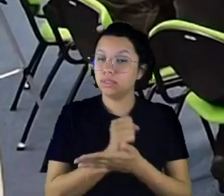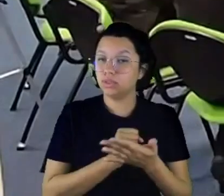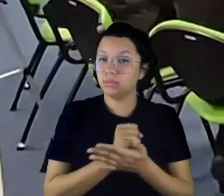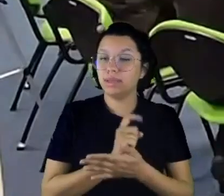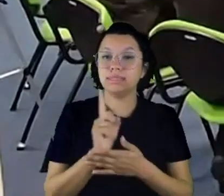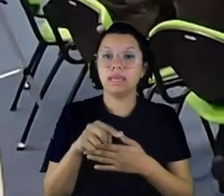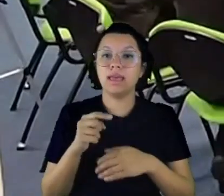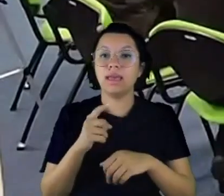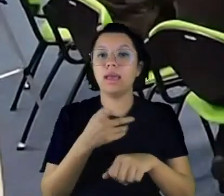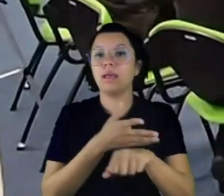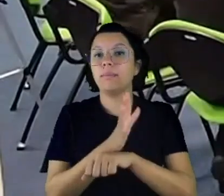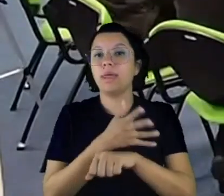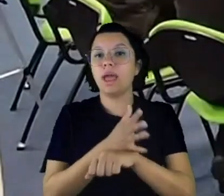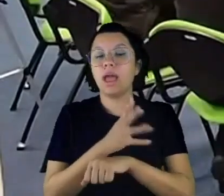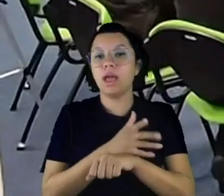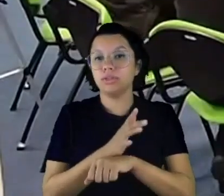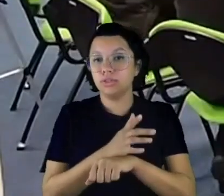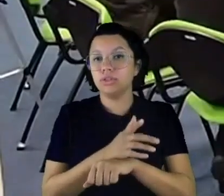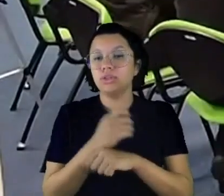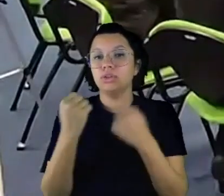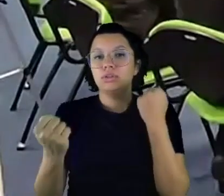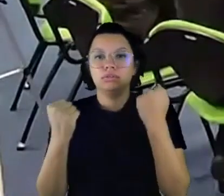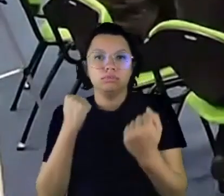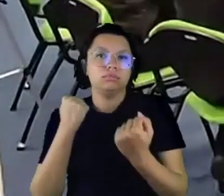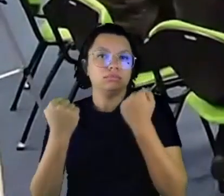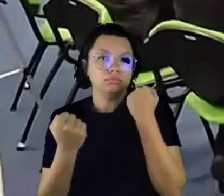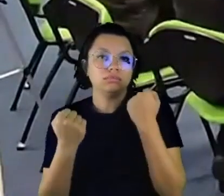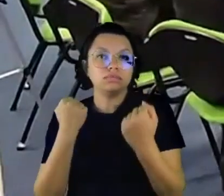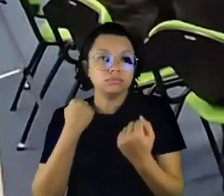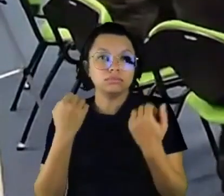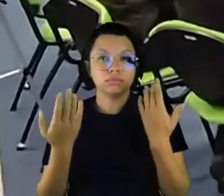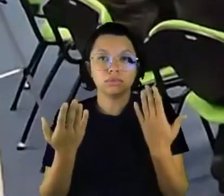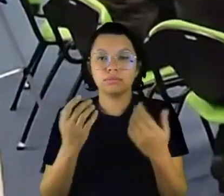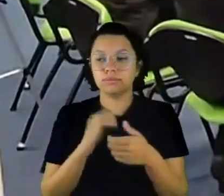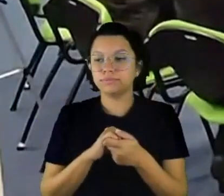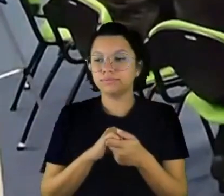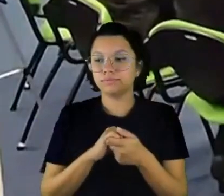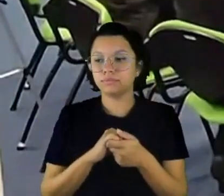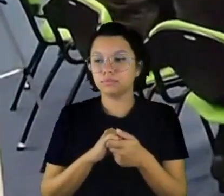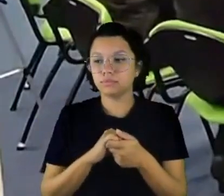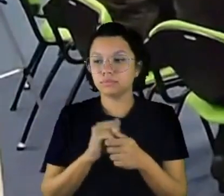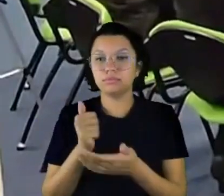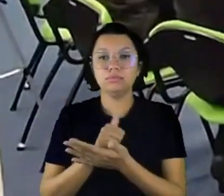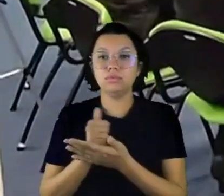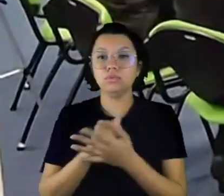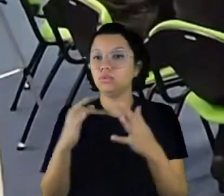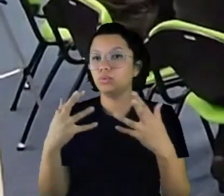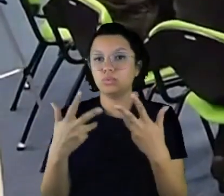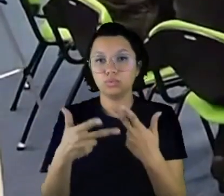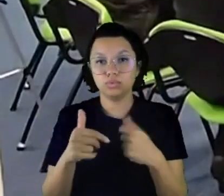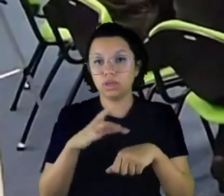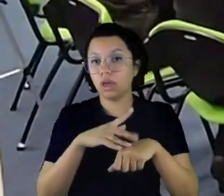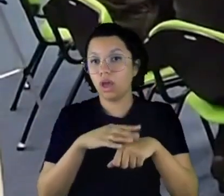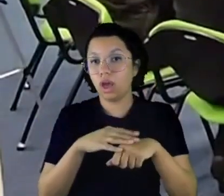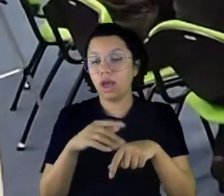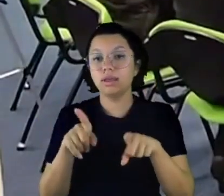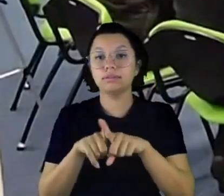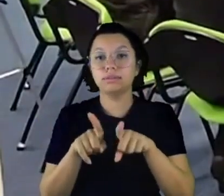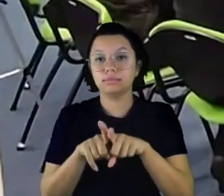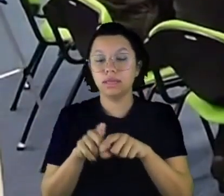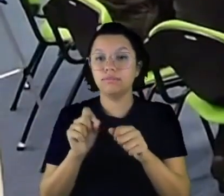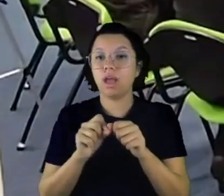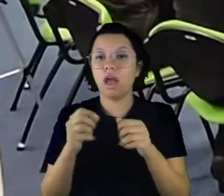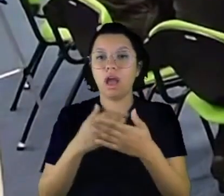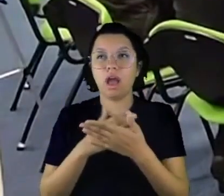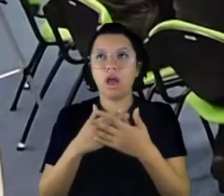de atividade física. A prática de atividade física controla todas essas doenças e faz algo que tem